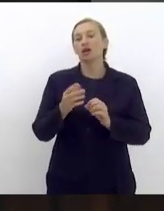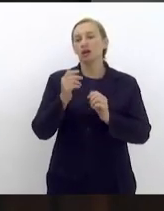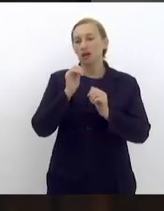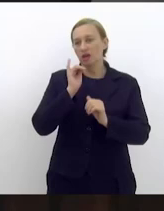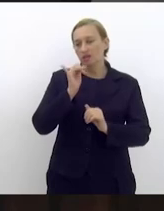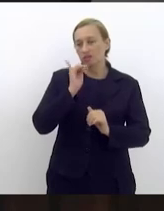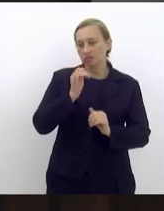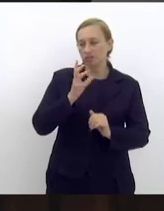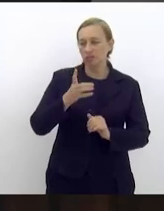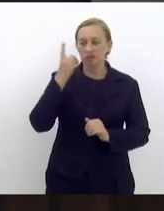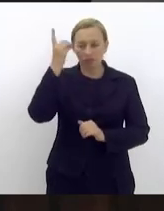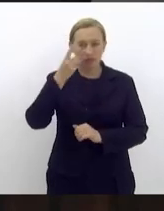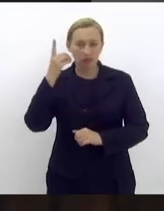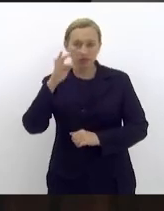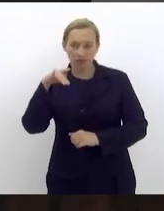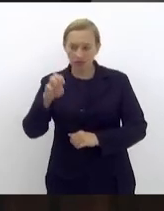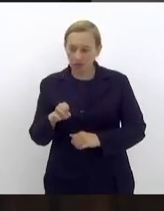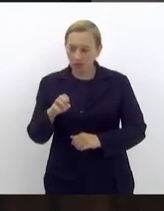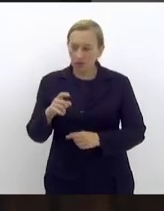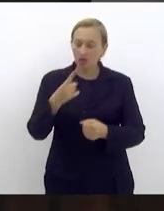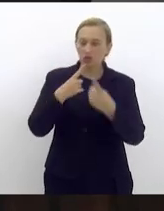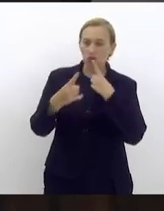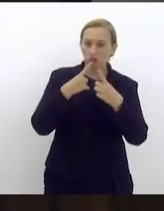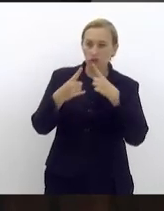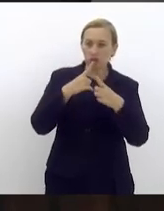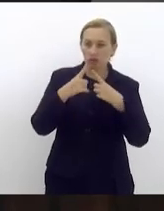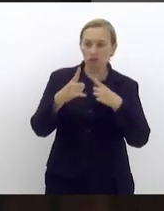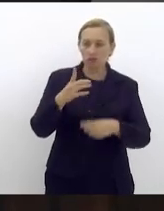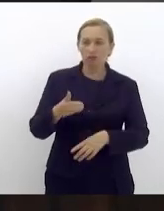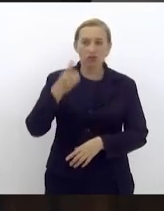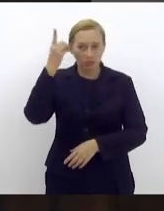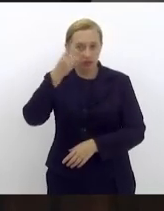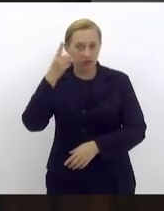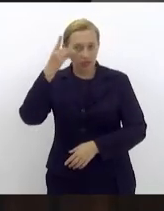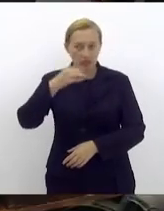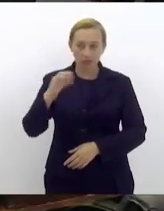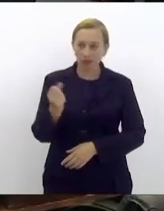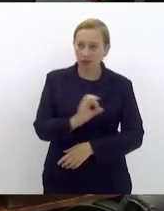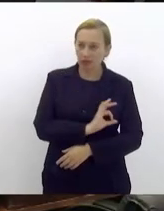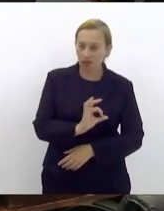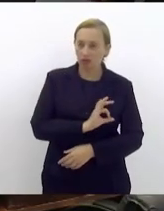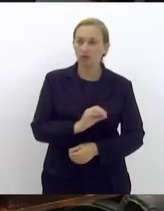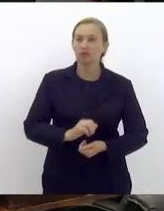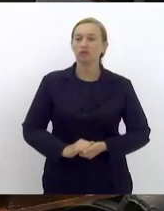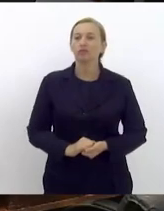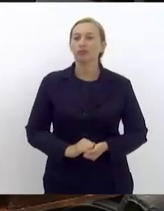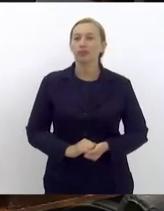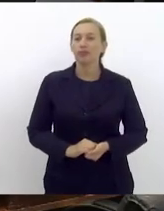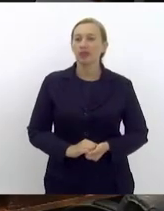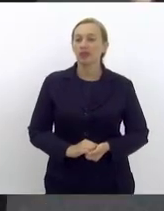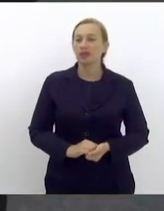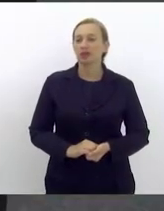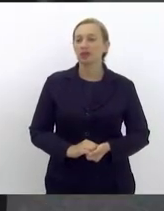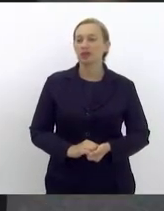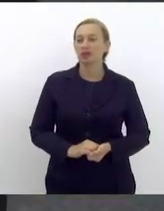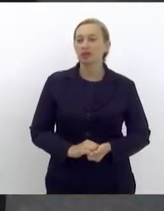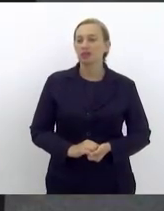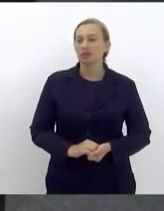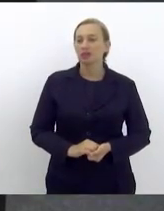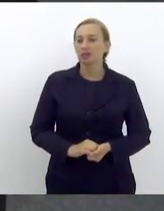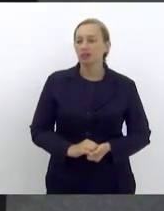Soares. Em discussão, para discutir, a deputada Marta Rocha. Presidente Tia Ju, rapidamente eu